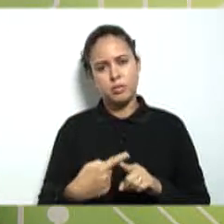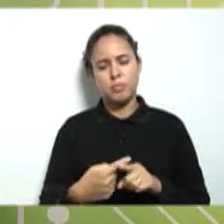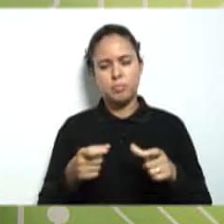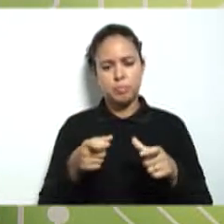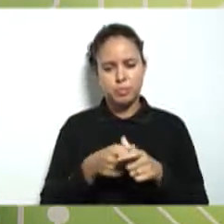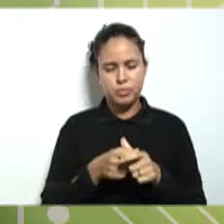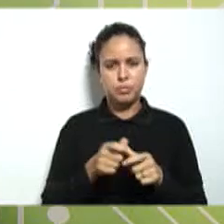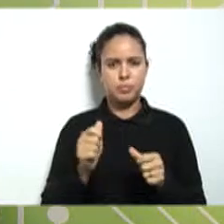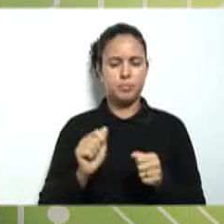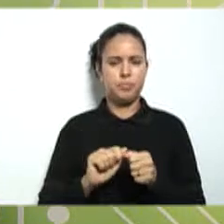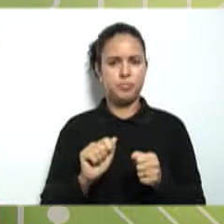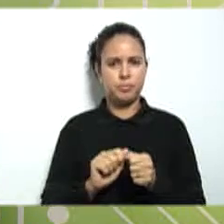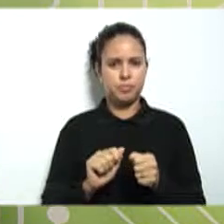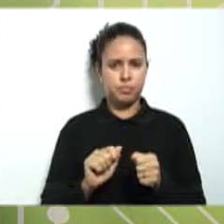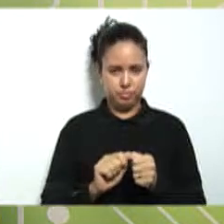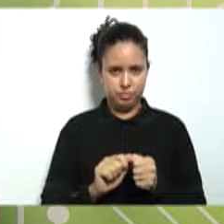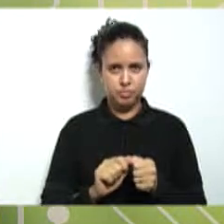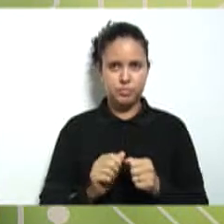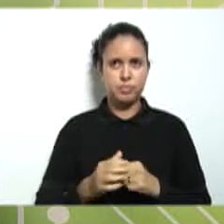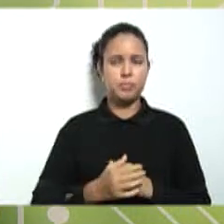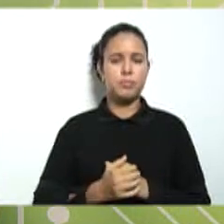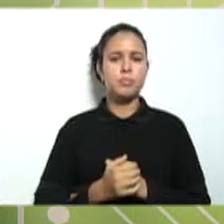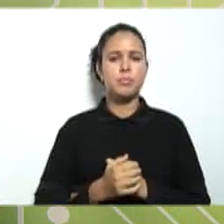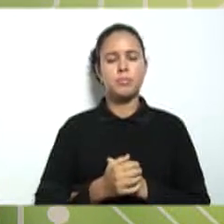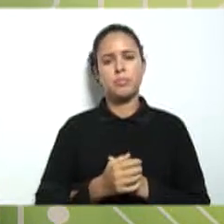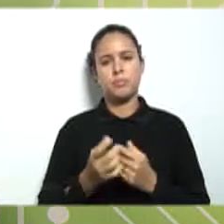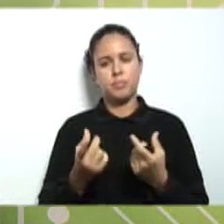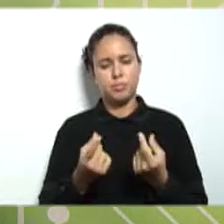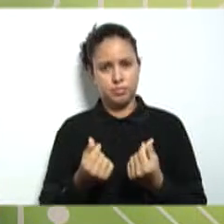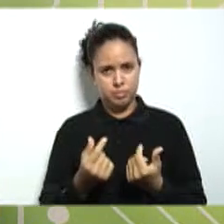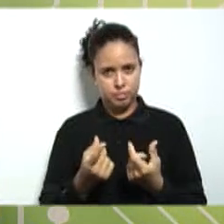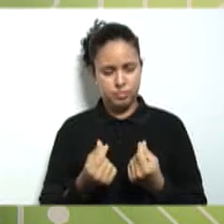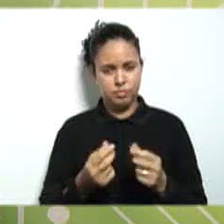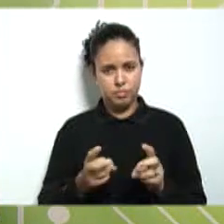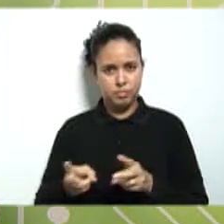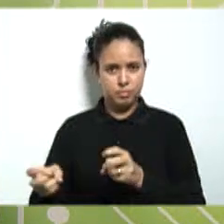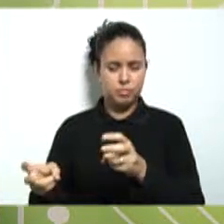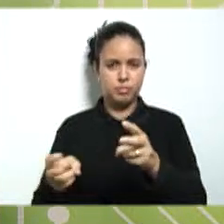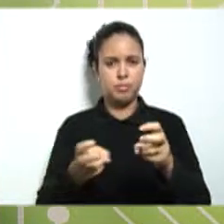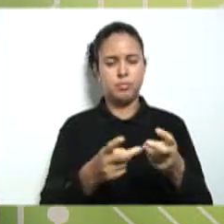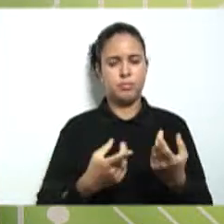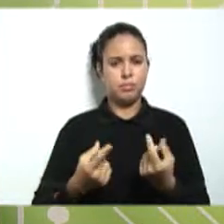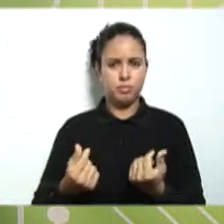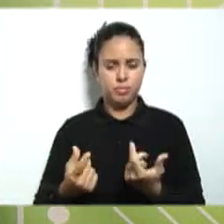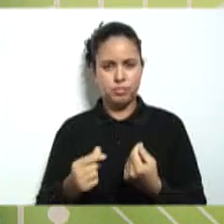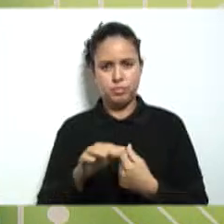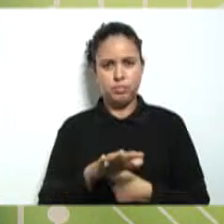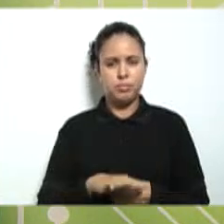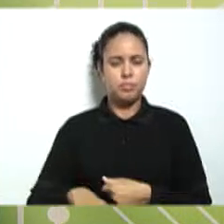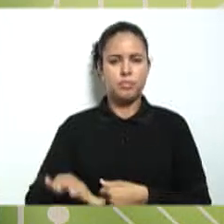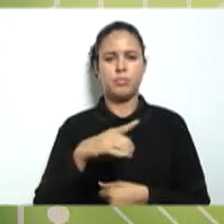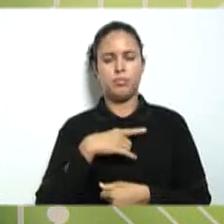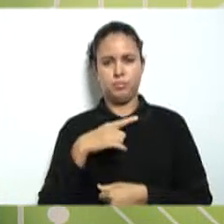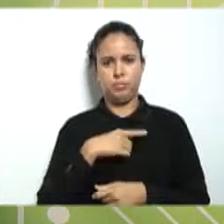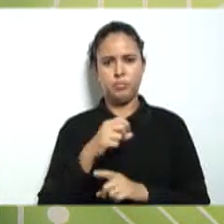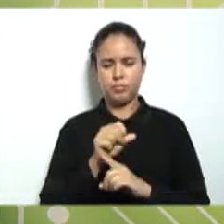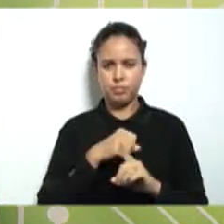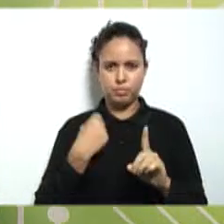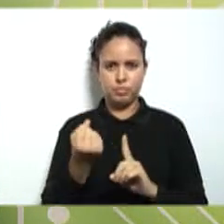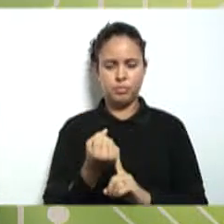Tão pequenininho, tão embrionário que a gente fala na economia, tão pequenininho ainda a exploração econômica desse ramo que existe na nossa